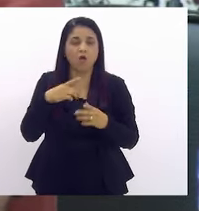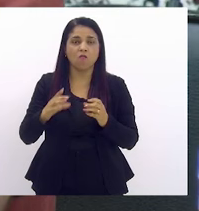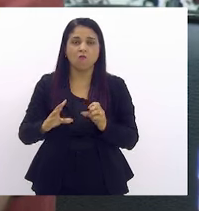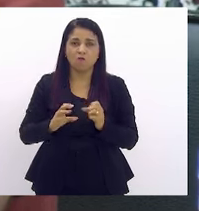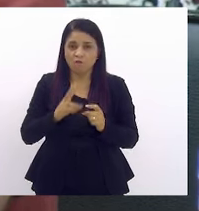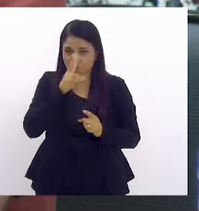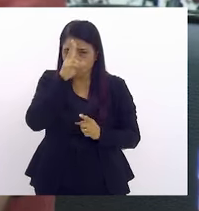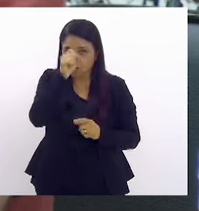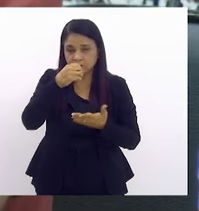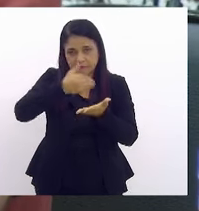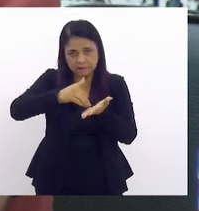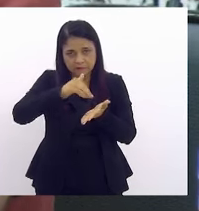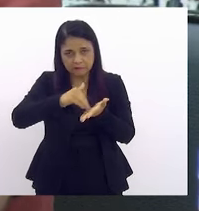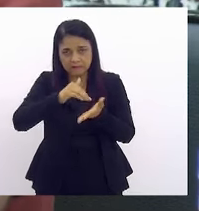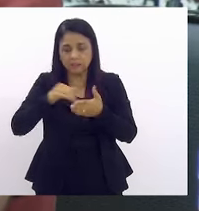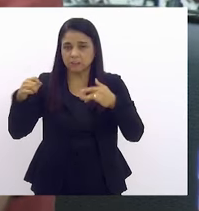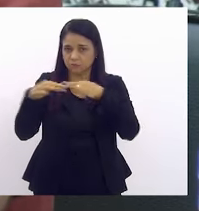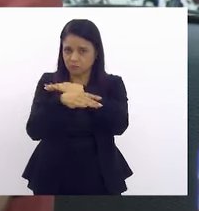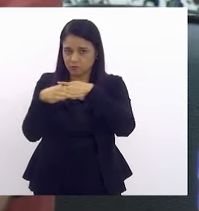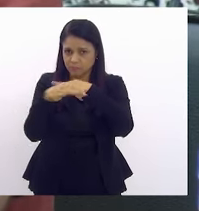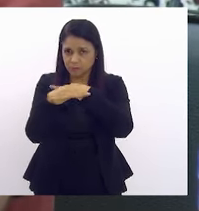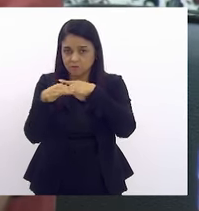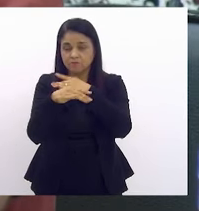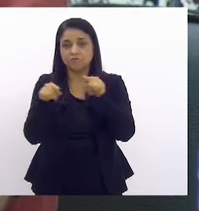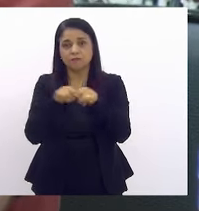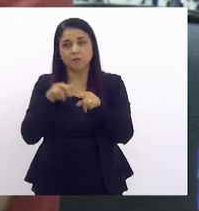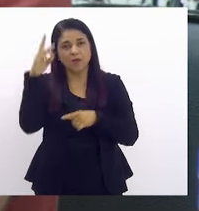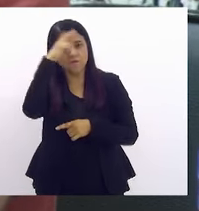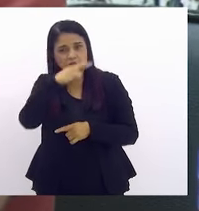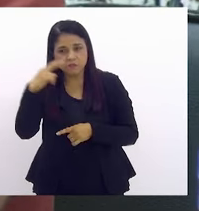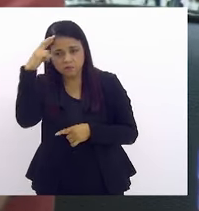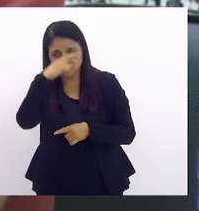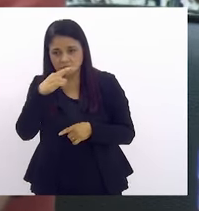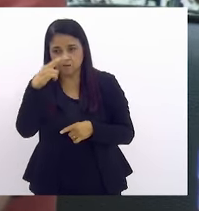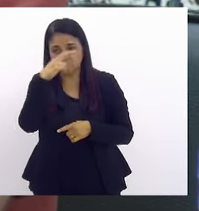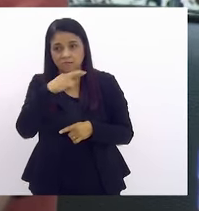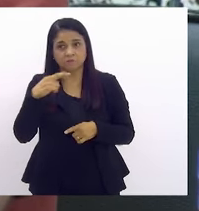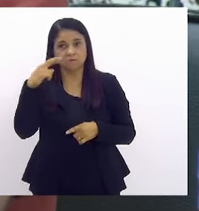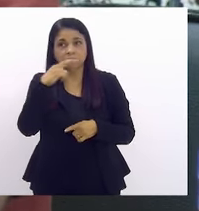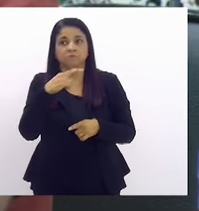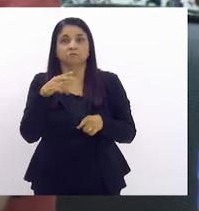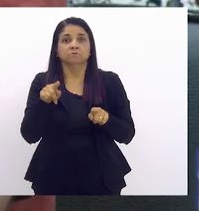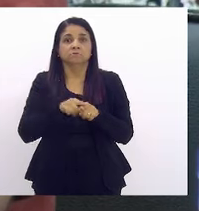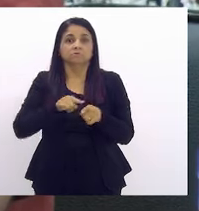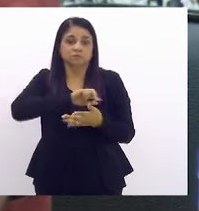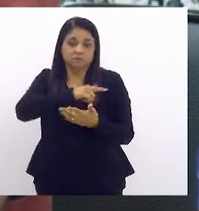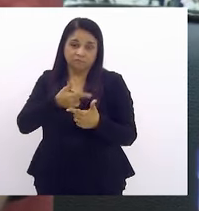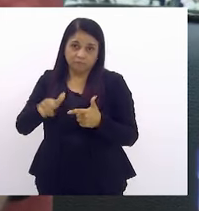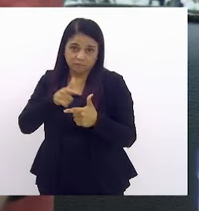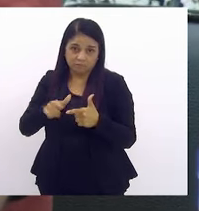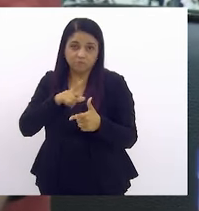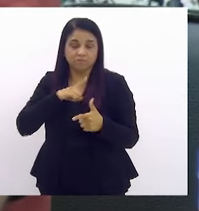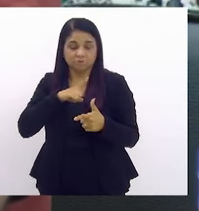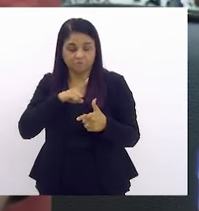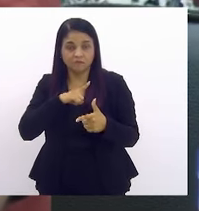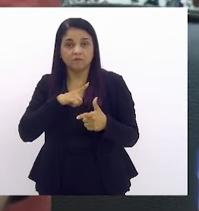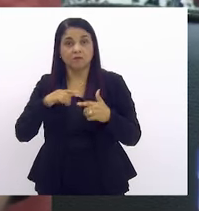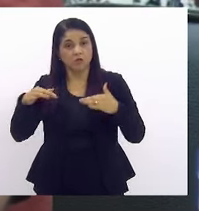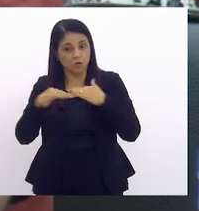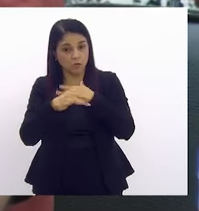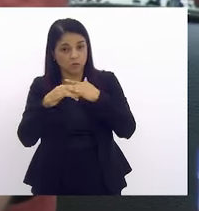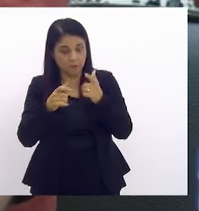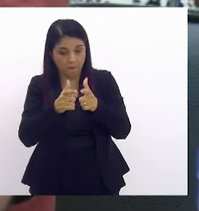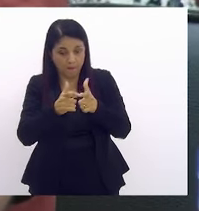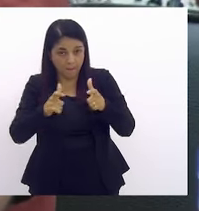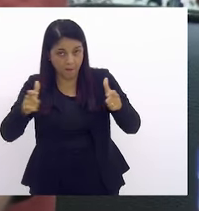da Secretaria de Urbanismo no que toca à fiscalização. Mas existem algumas questões com esse processo de urbanização intenso da